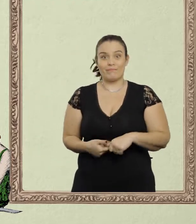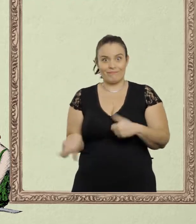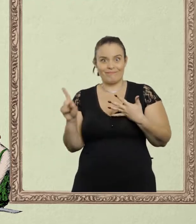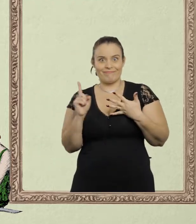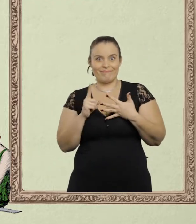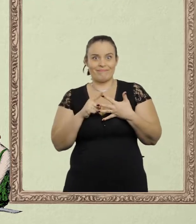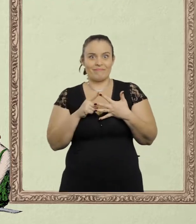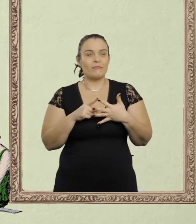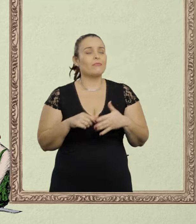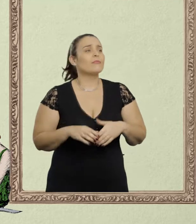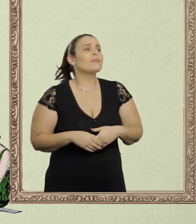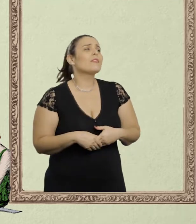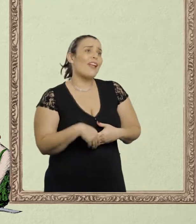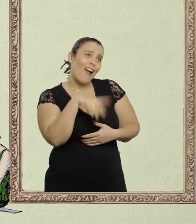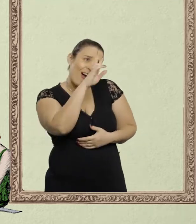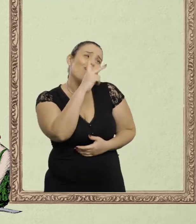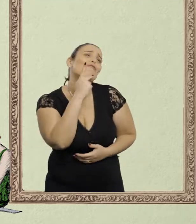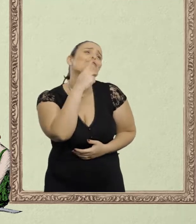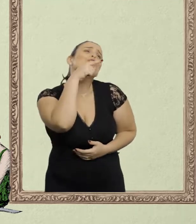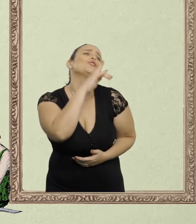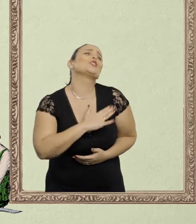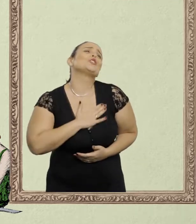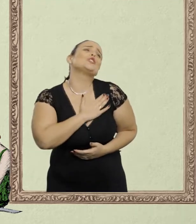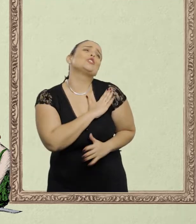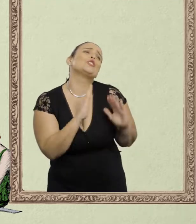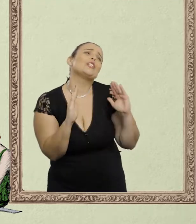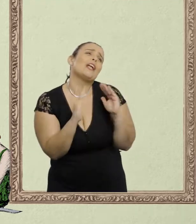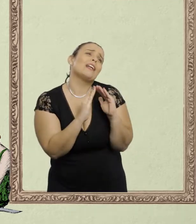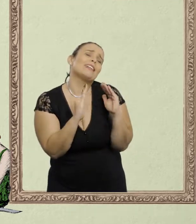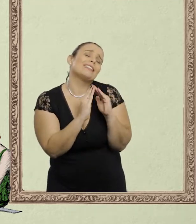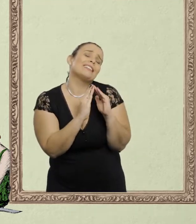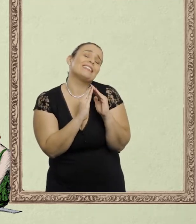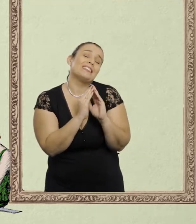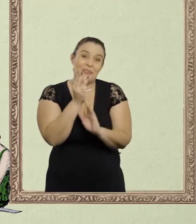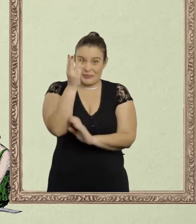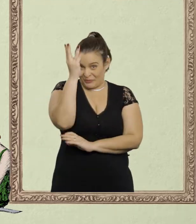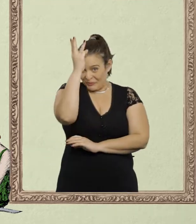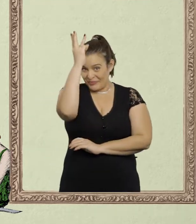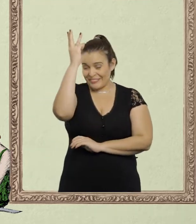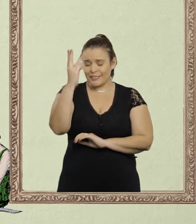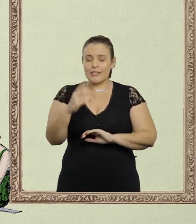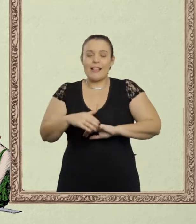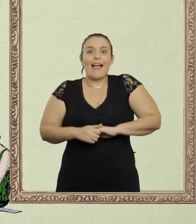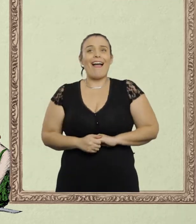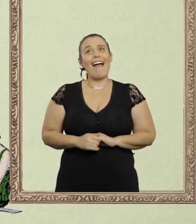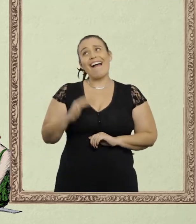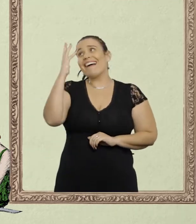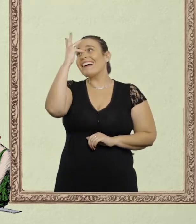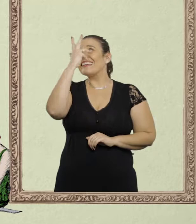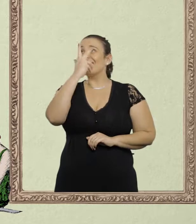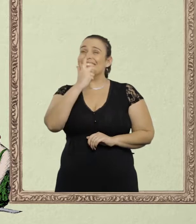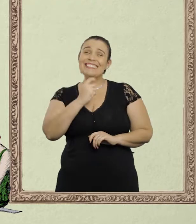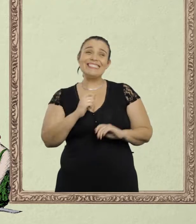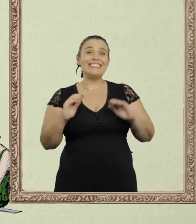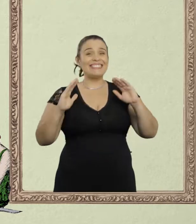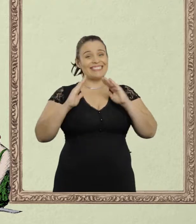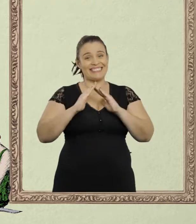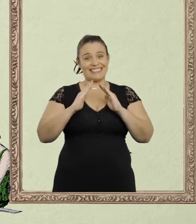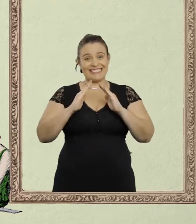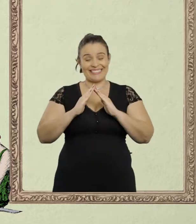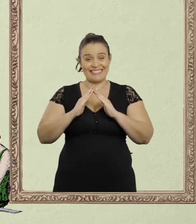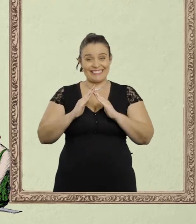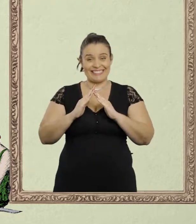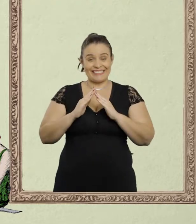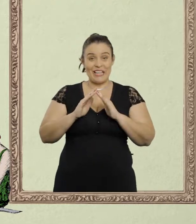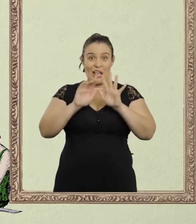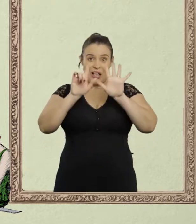para você. Bico falou: Diga que você gostou da casinha. Wendy respondeu: